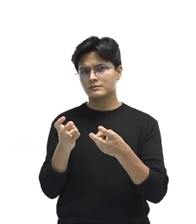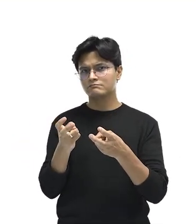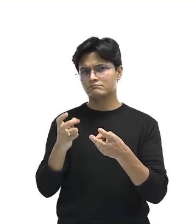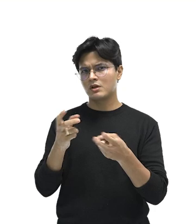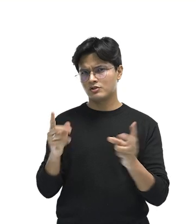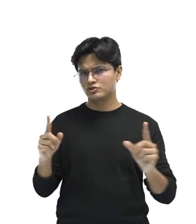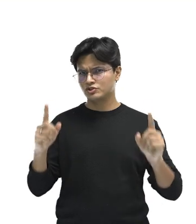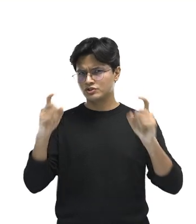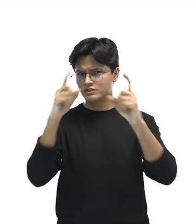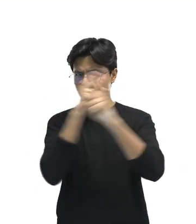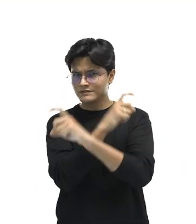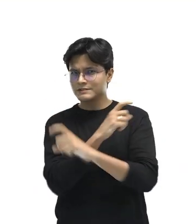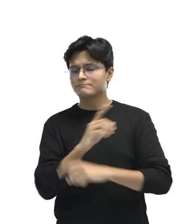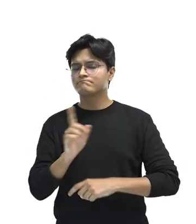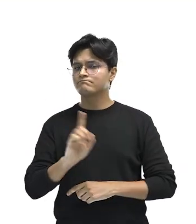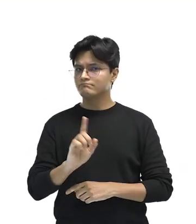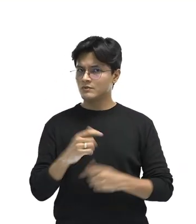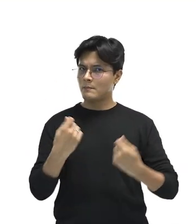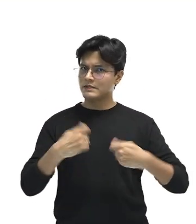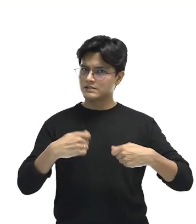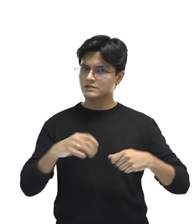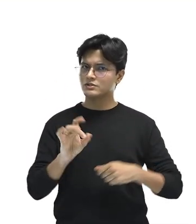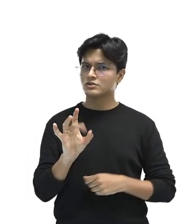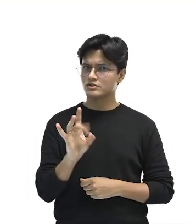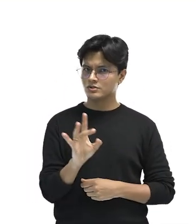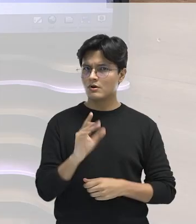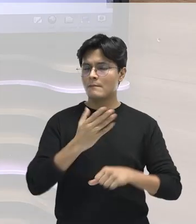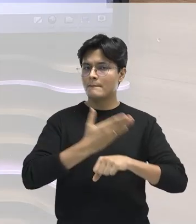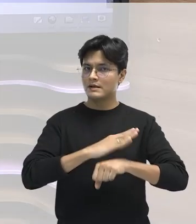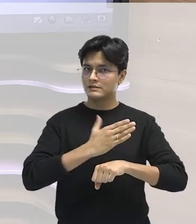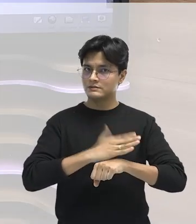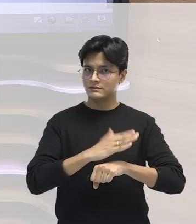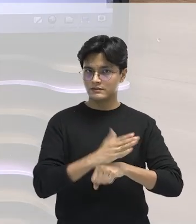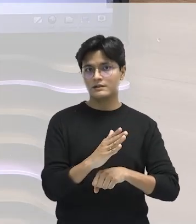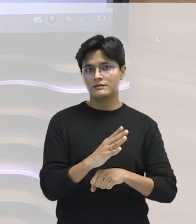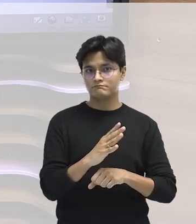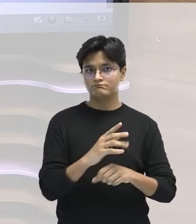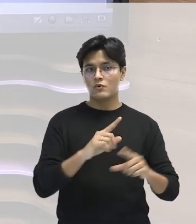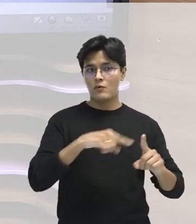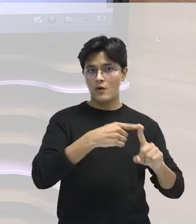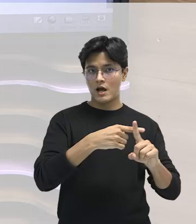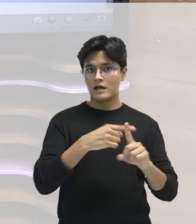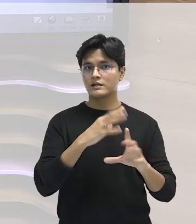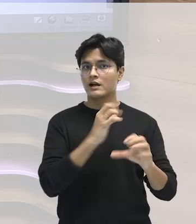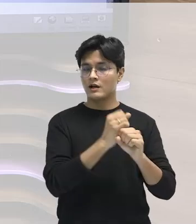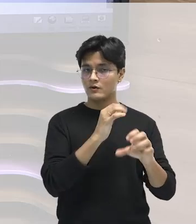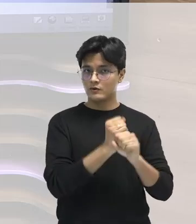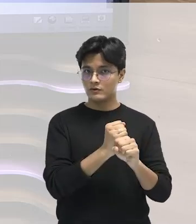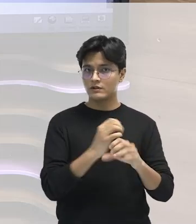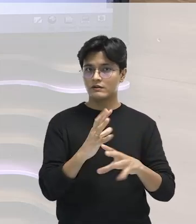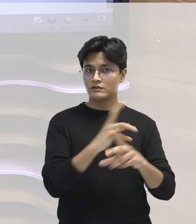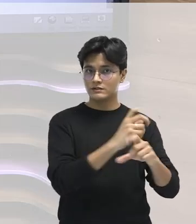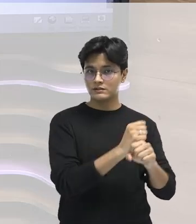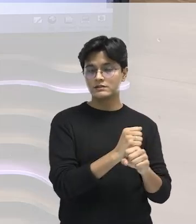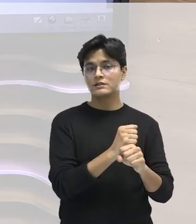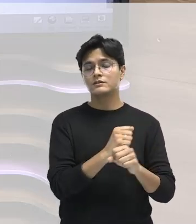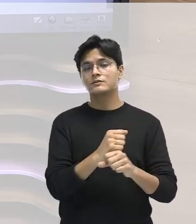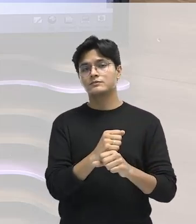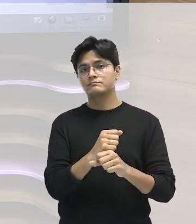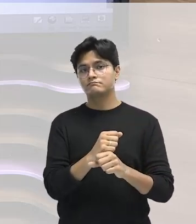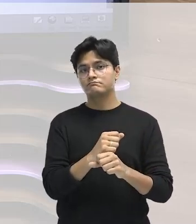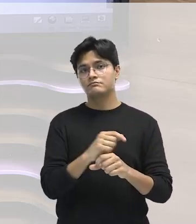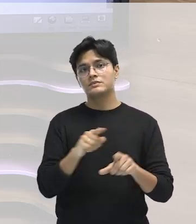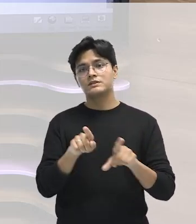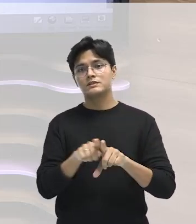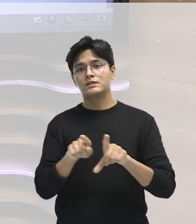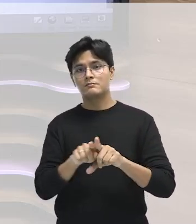vai precisar aqui é somente exercitar a questão da adição. E quando a gente chegar aqui, né, numa situação como essa, a